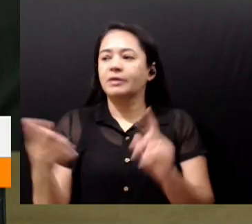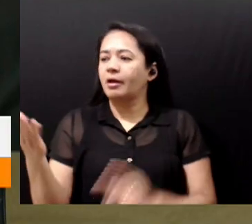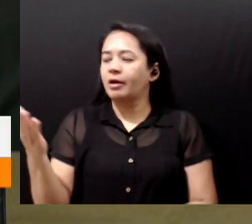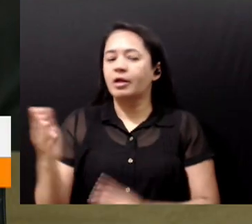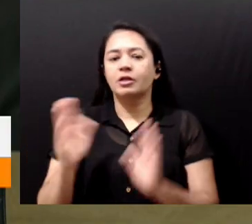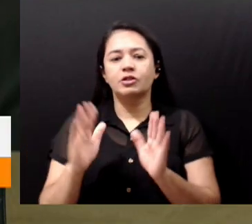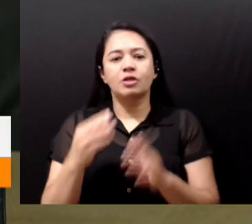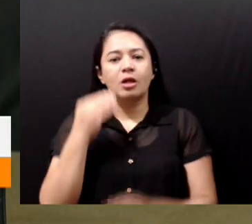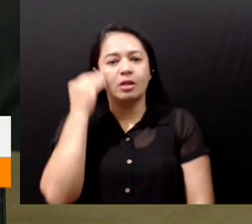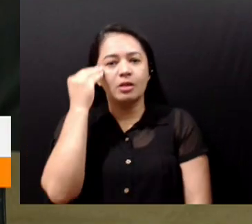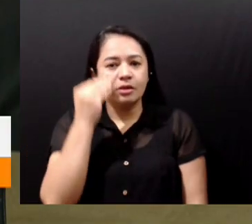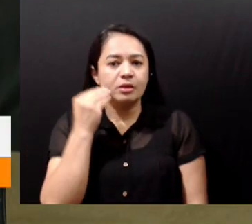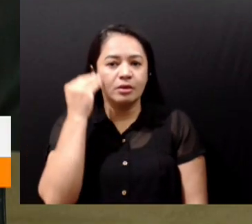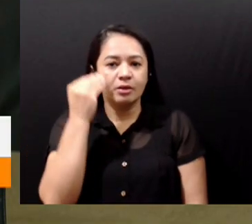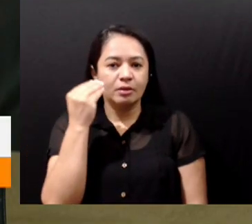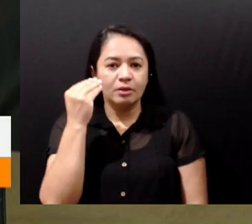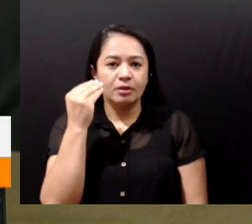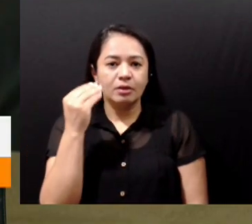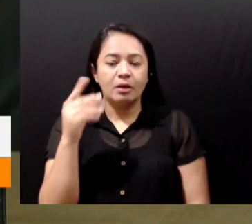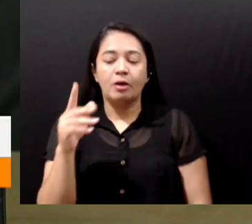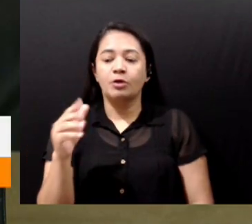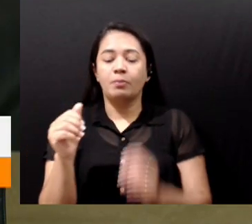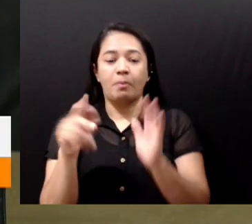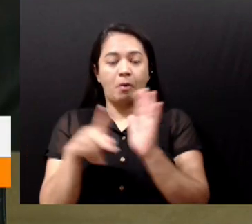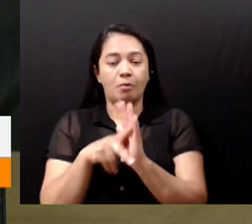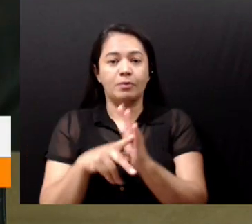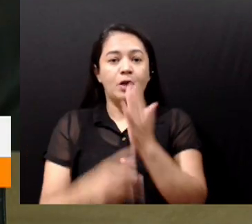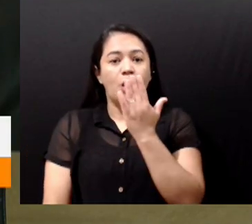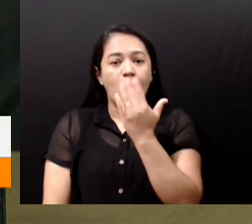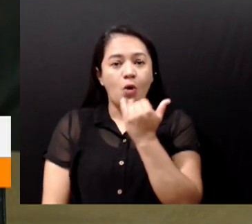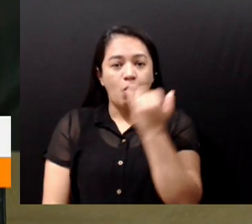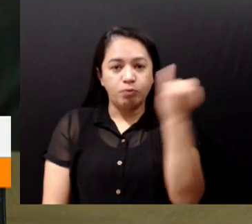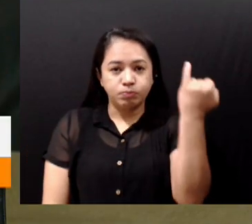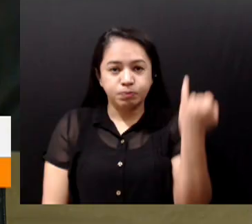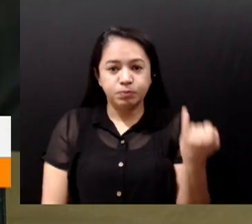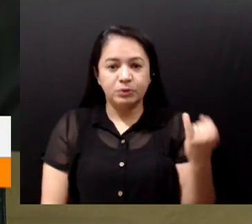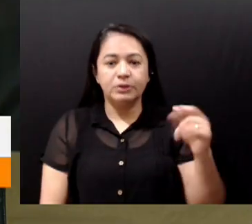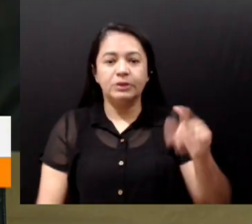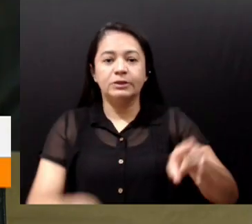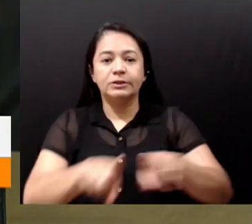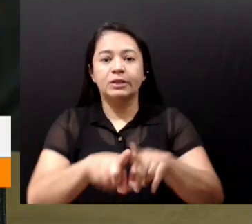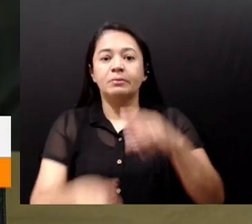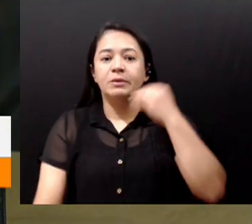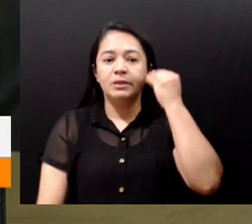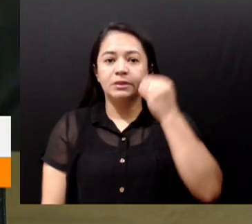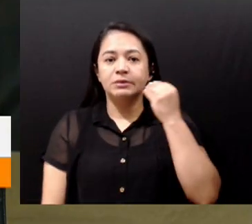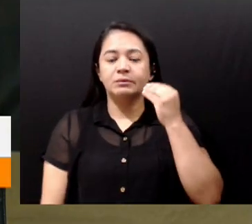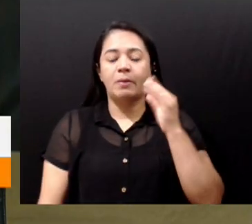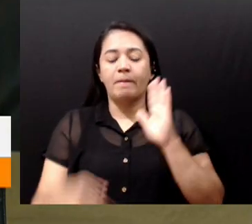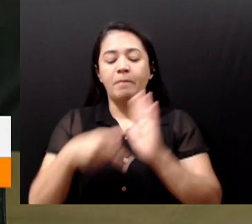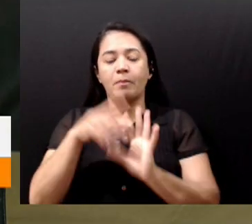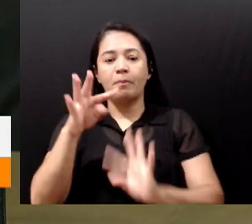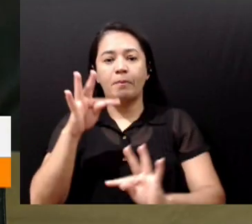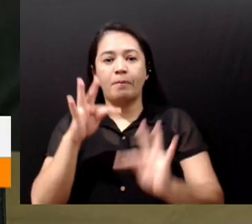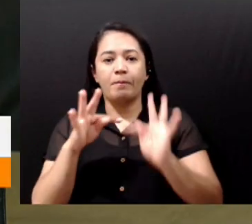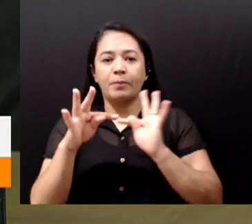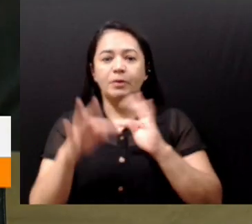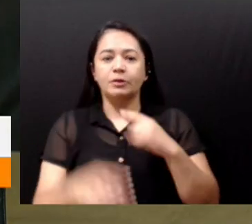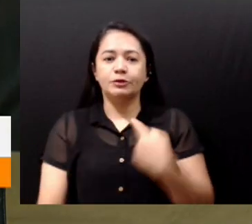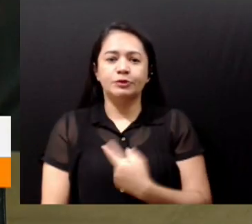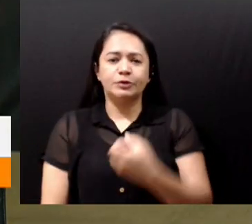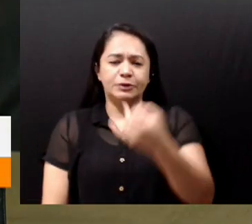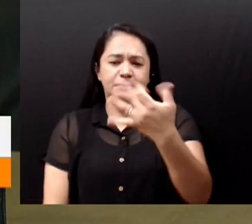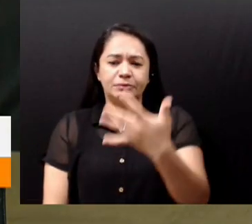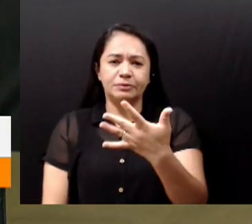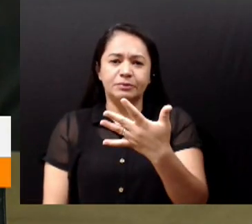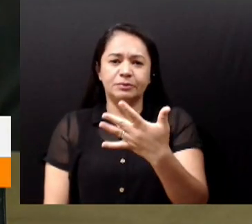com essas dietas e também tem uma experiência na questão da terapia, a gente fala, eu pergunto para você, Naíma, quais